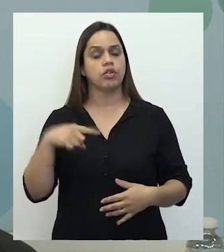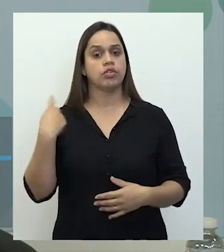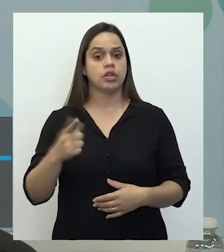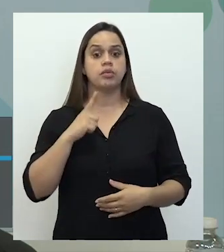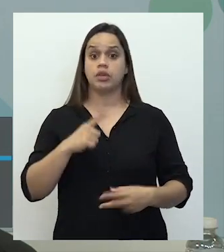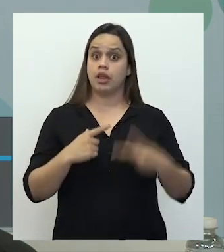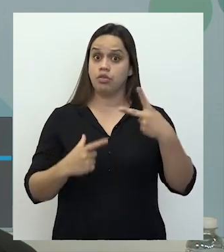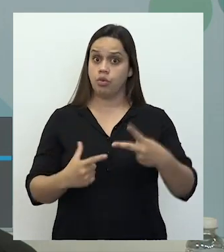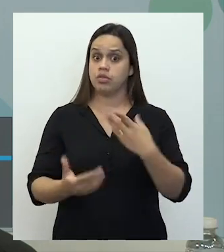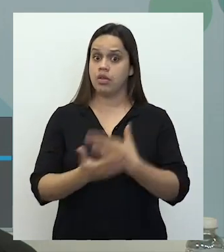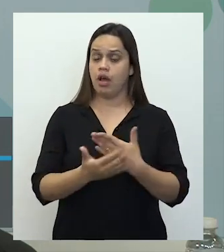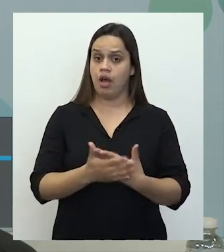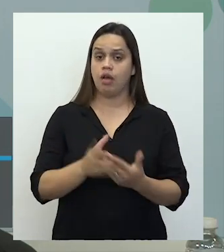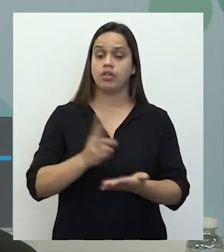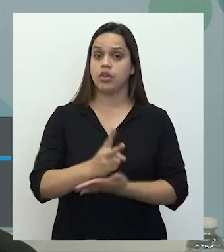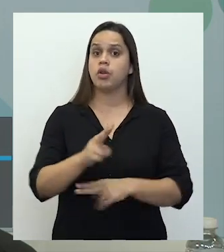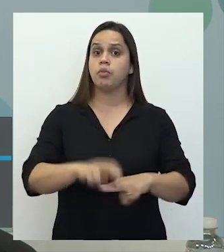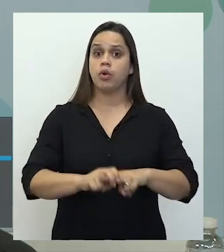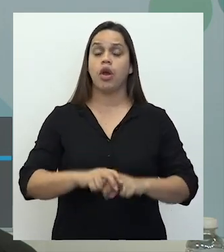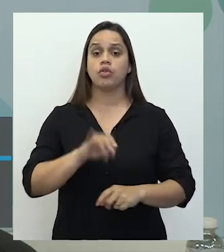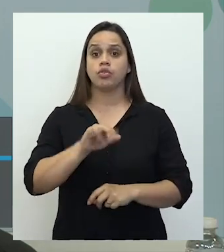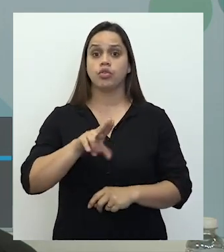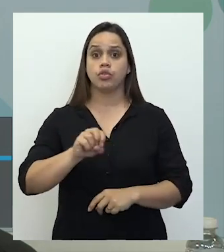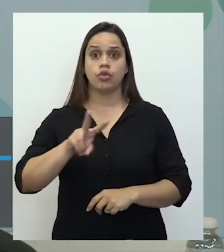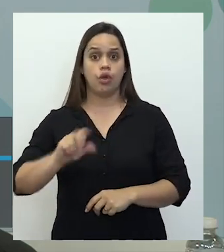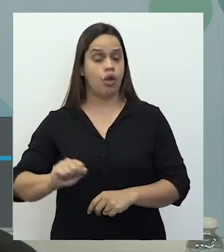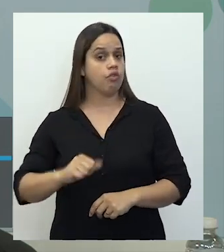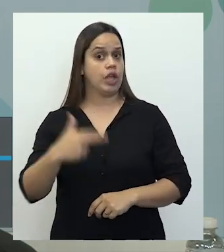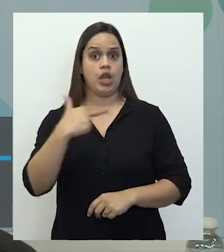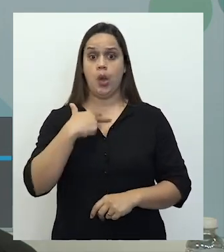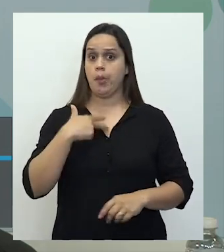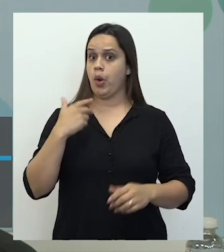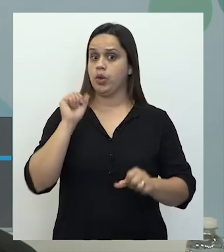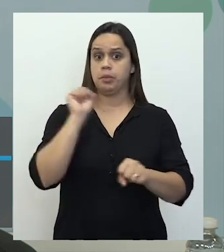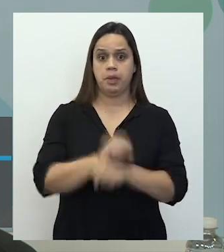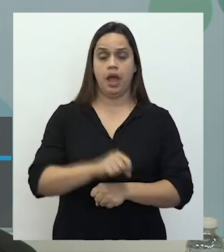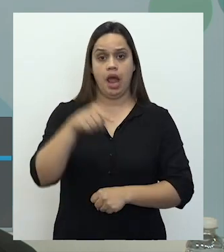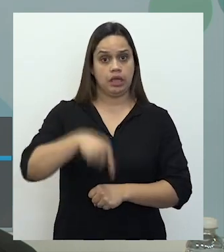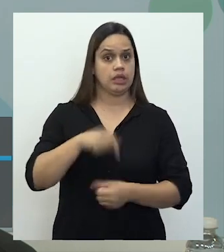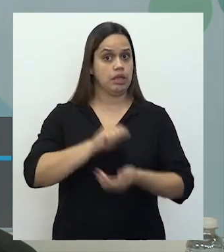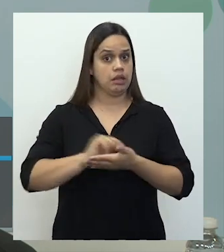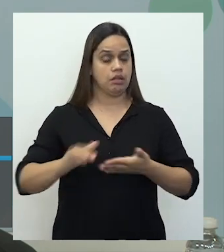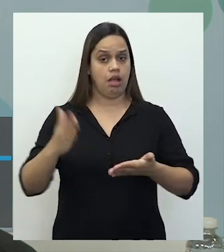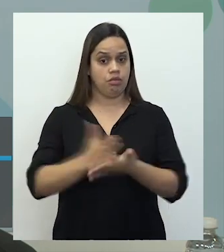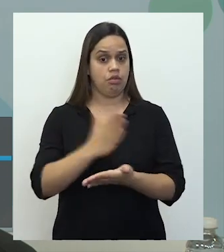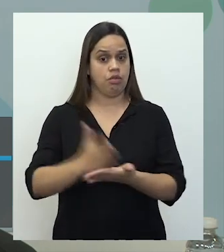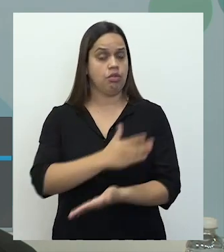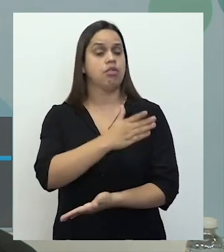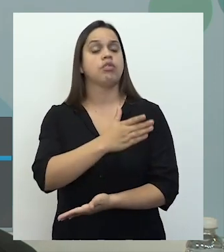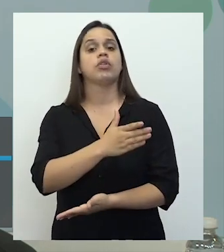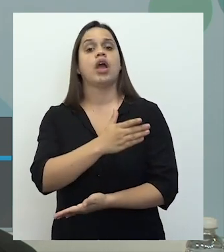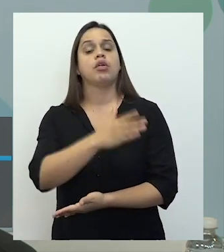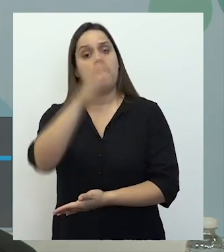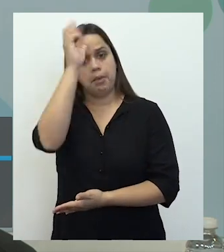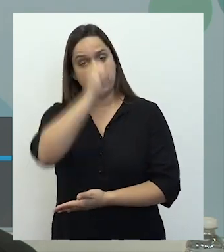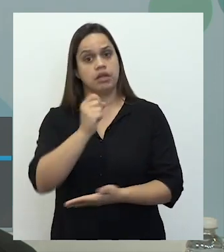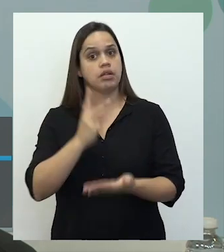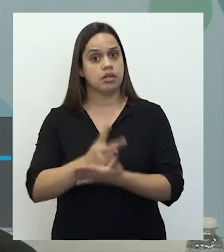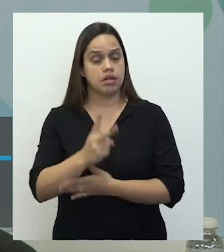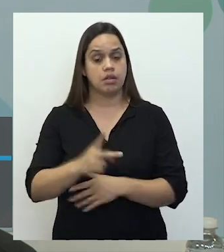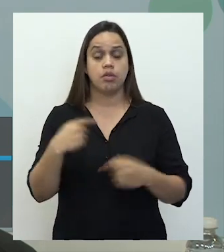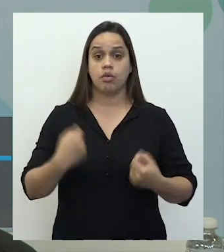2 aulas seguidas por causa do Inova e não pode parar o sistema aqui as atividades do caderno Aprender Sempre. Então, nós estamos